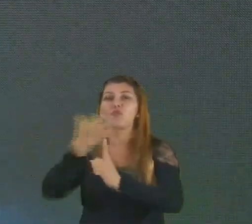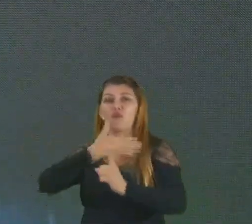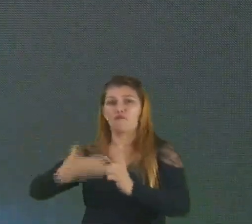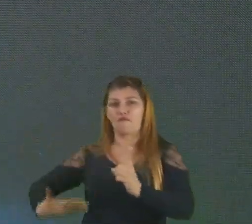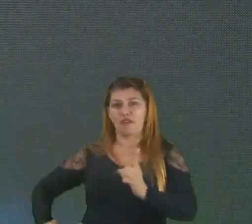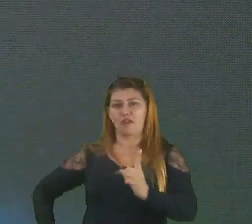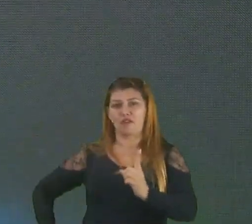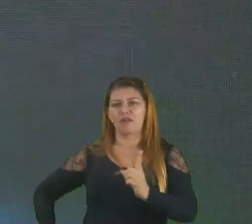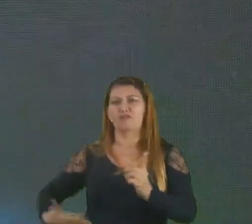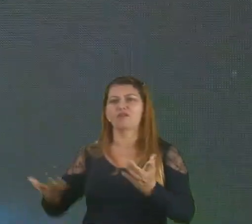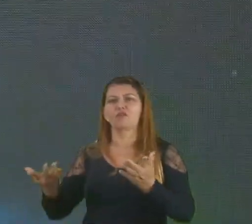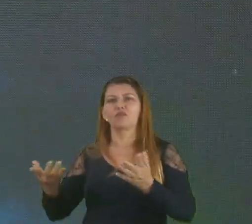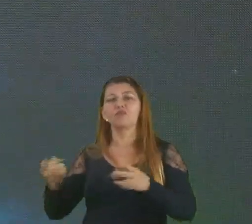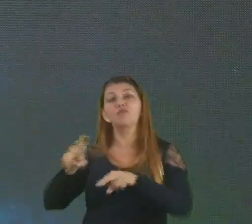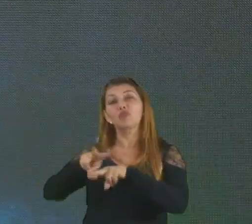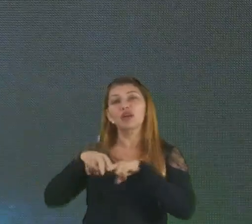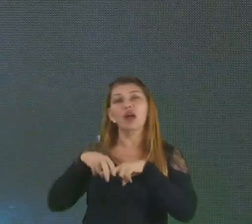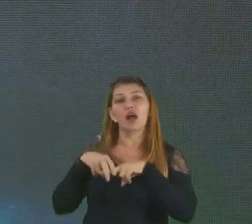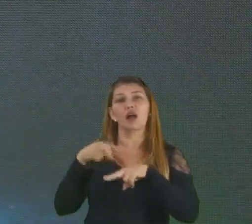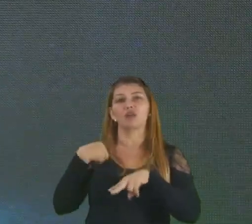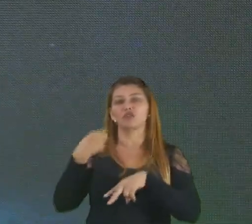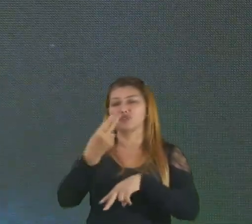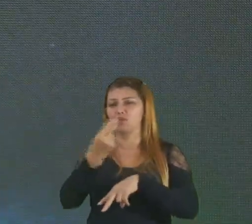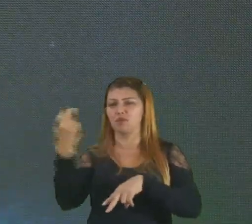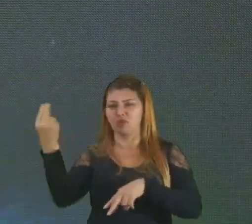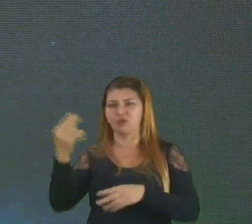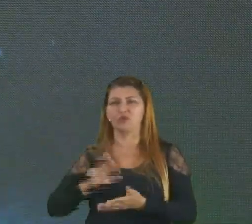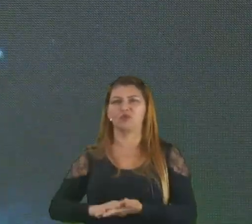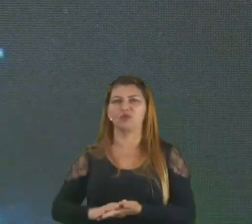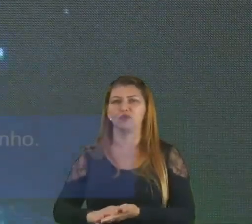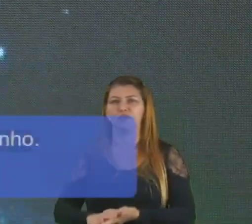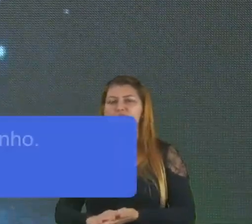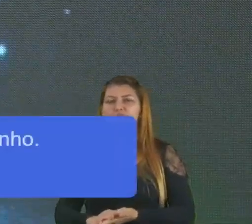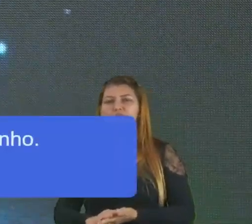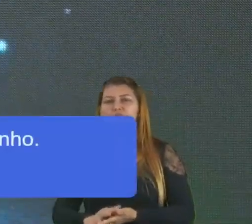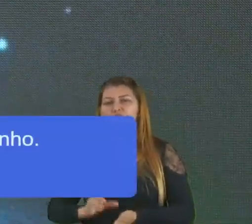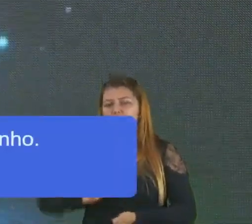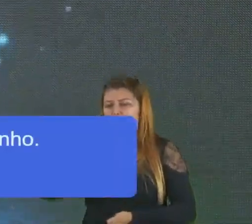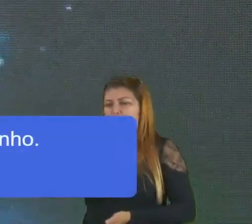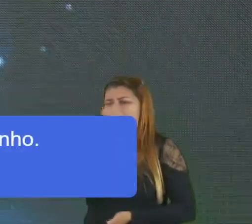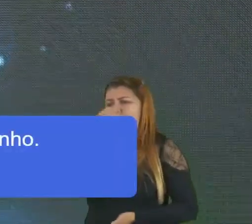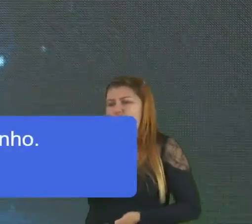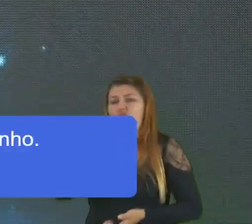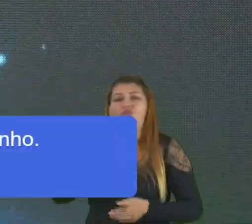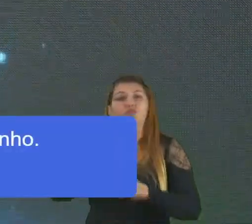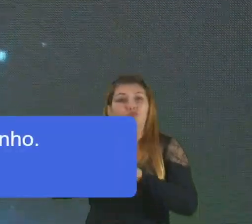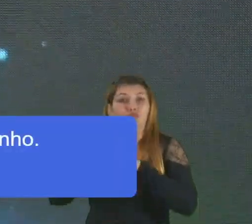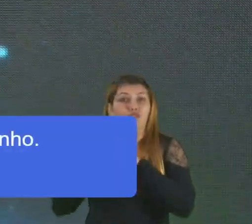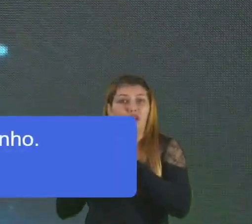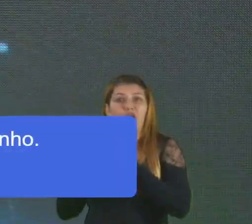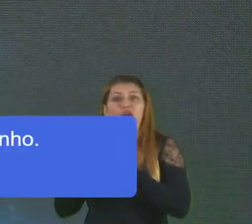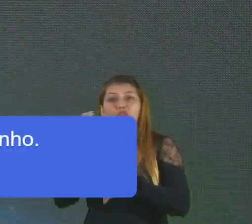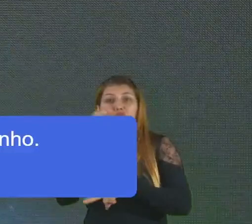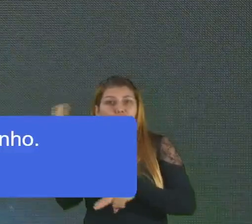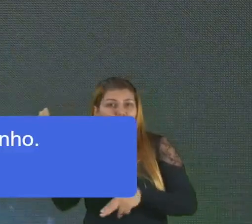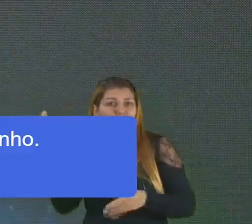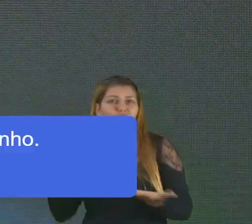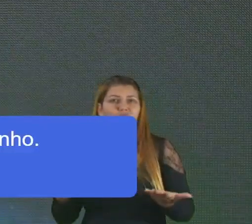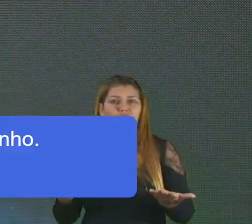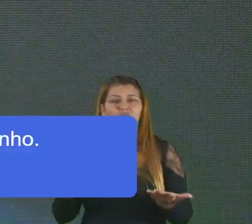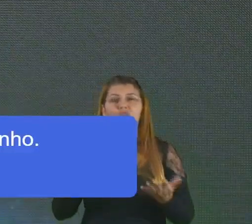do meu nome, e sereis odiados de todos por causa do meu nome. Olha o que Jesus